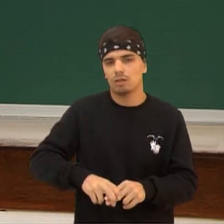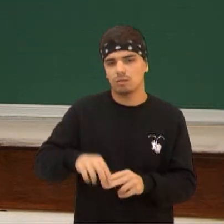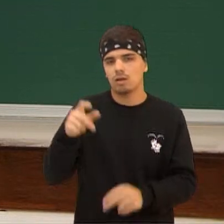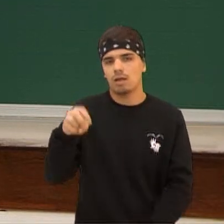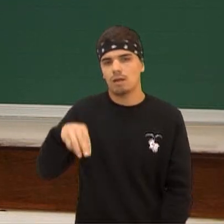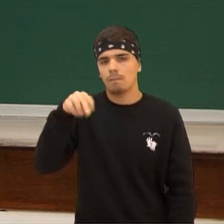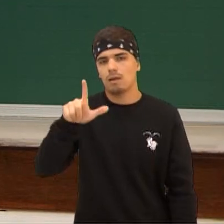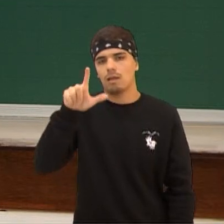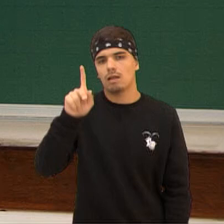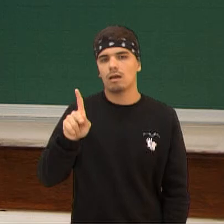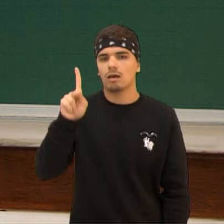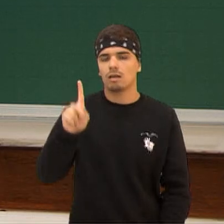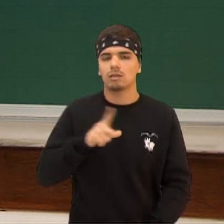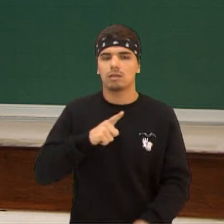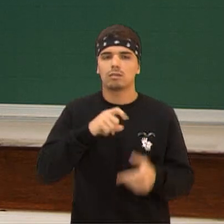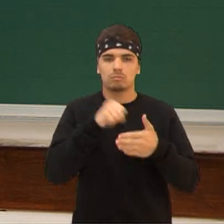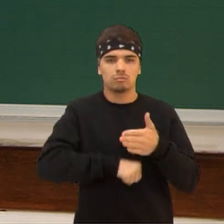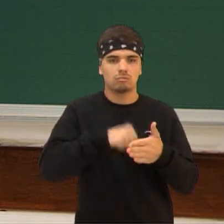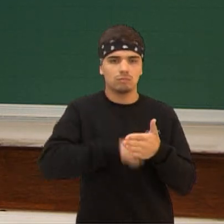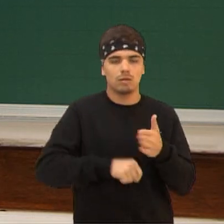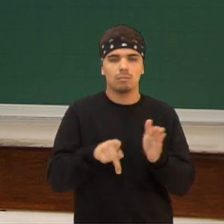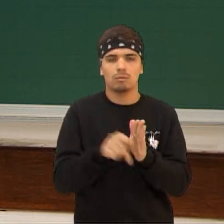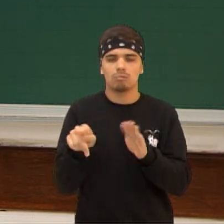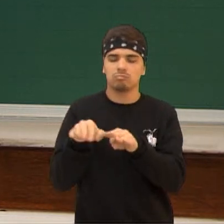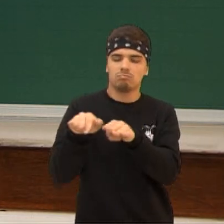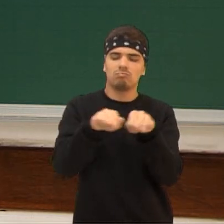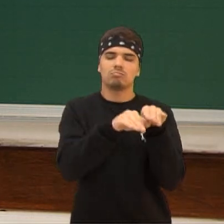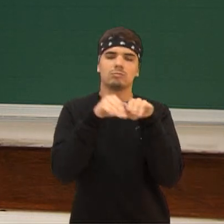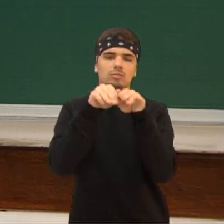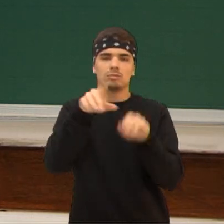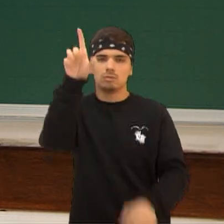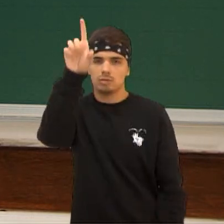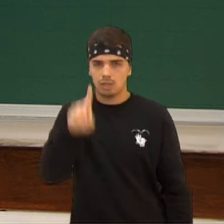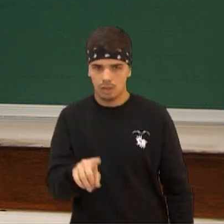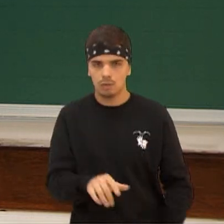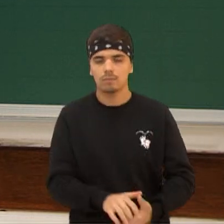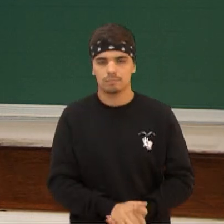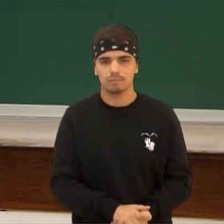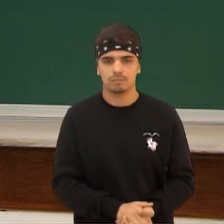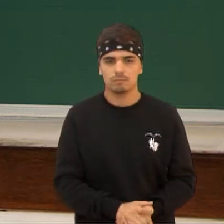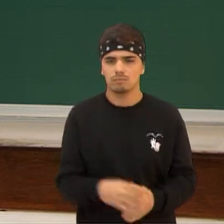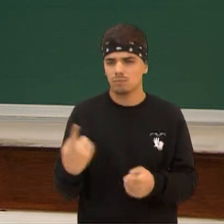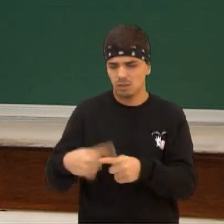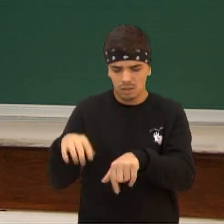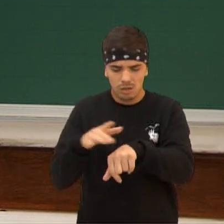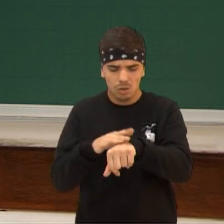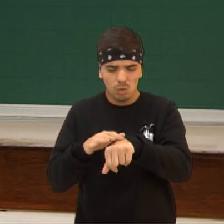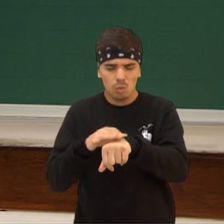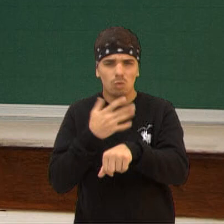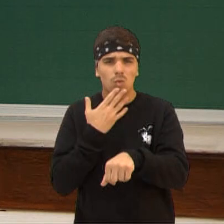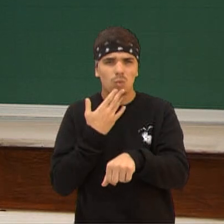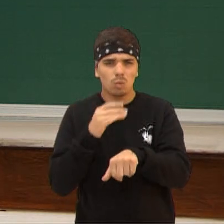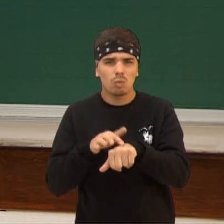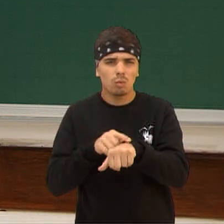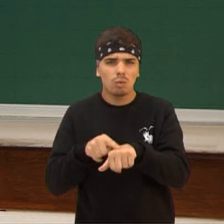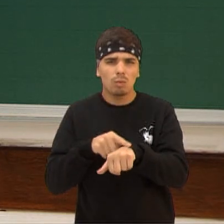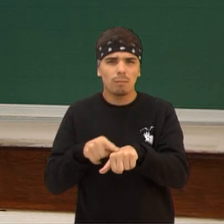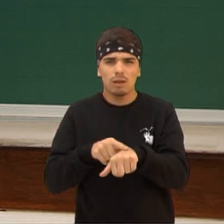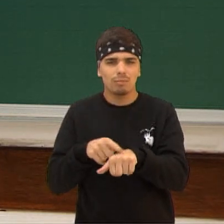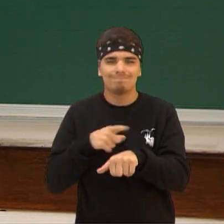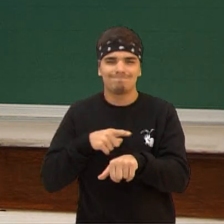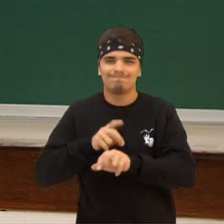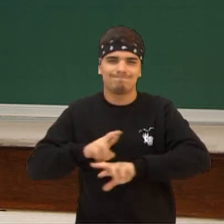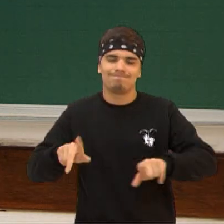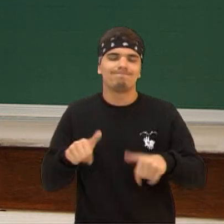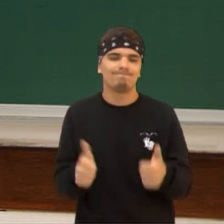luta a favor, né, da igualdade dos direitos. Porque uma cor de pele não pode ter nenhuma diferença,